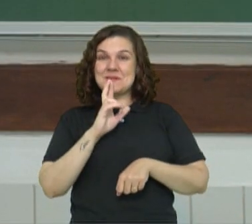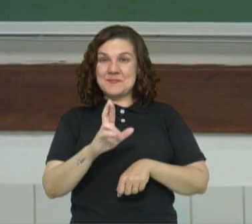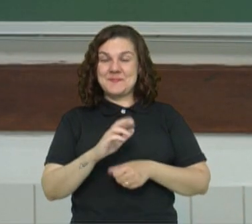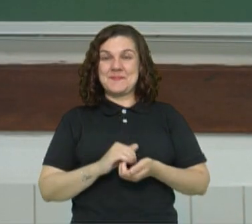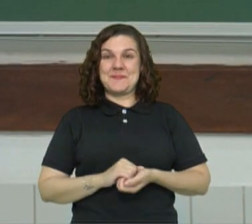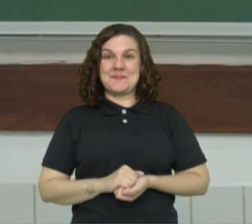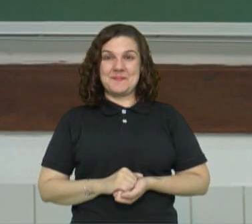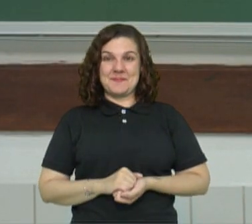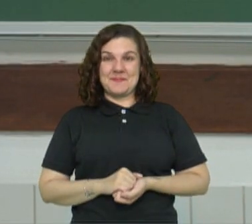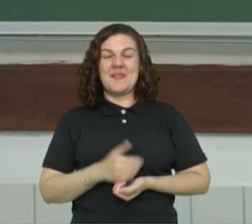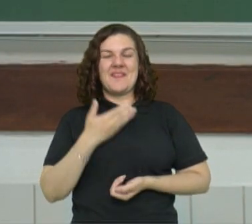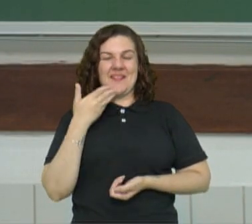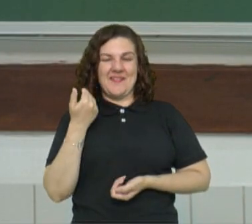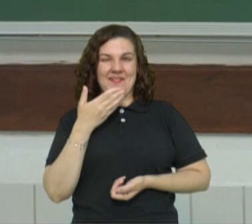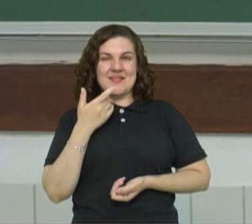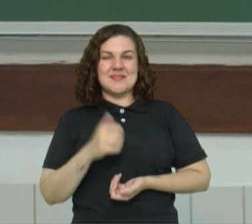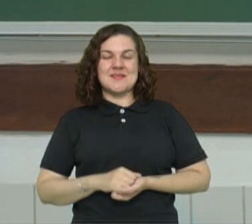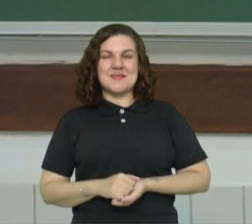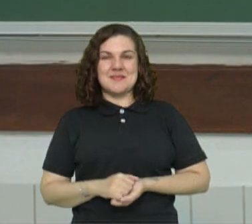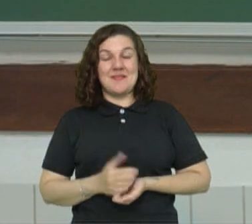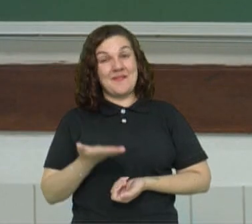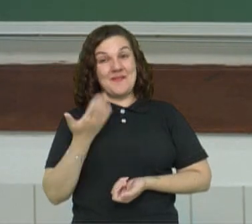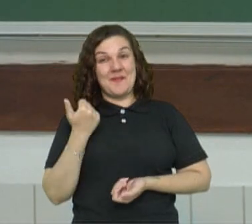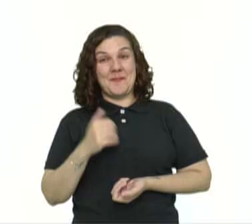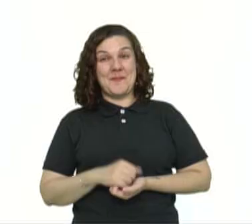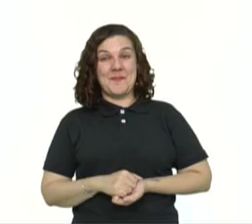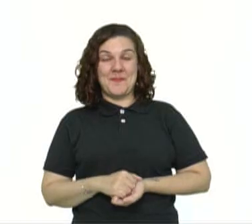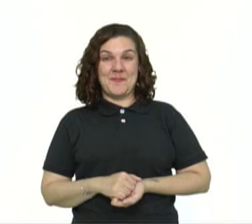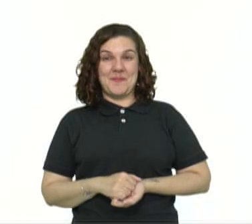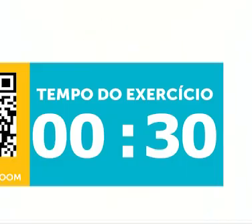vocês responderem, que está muito fácil. Vamos lá?